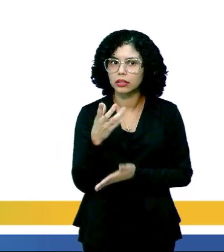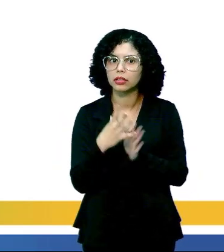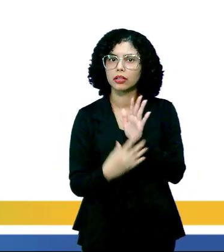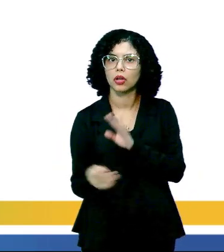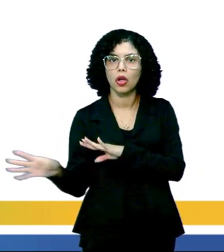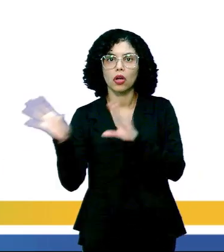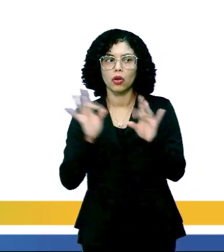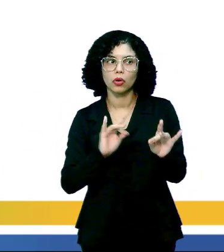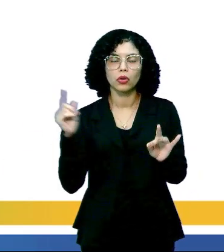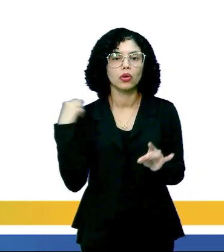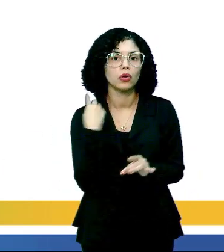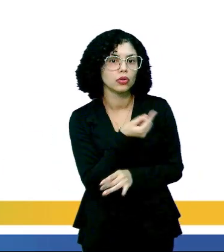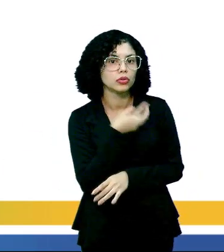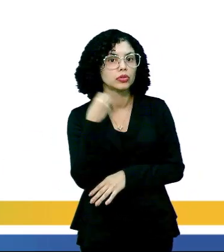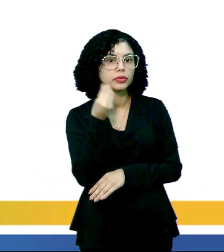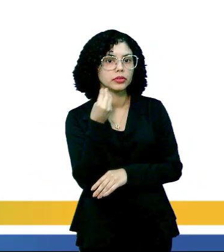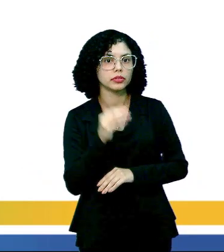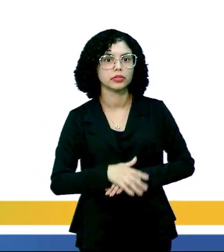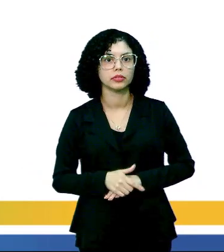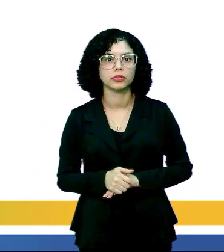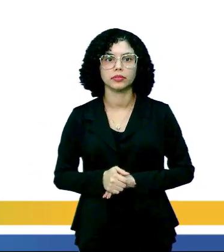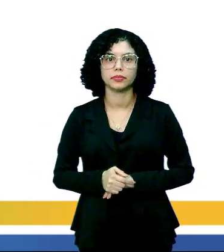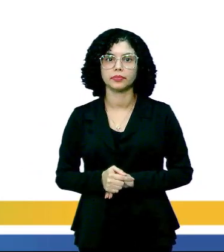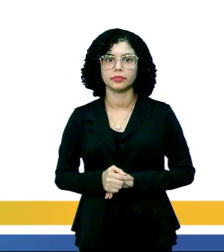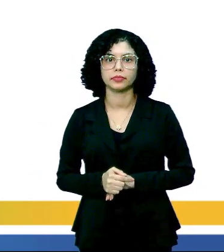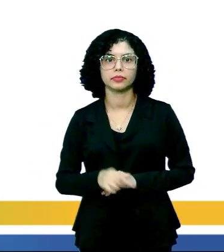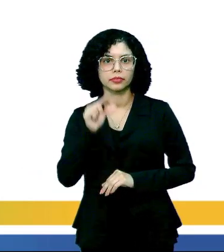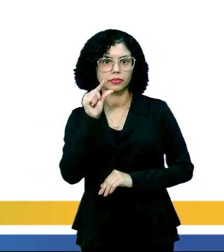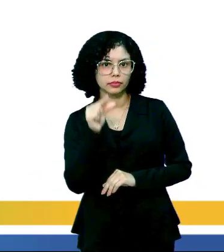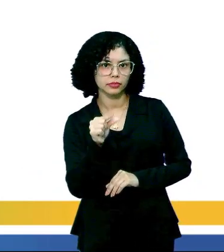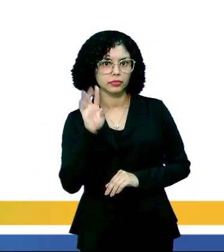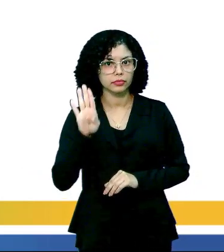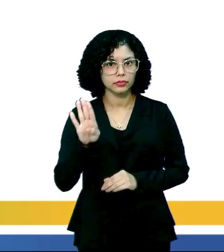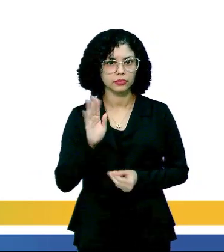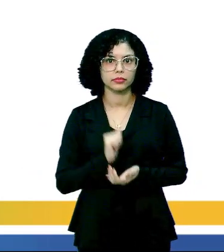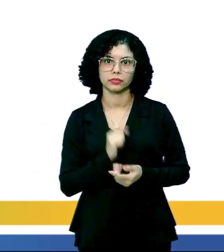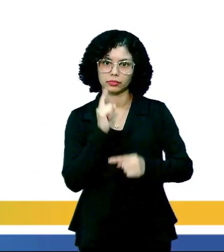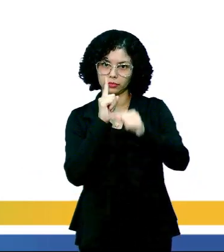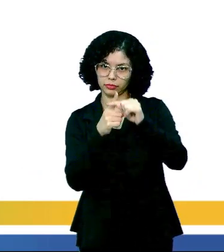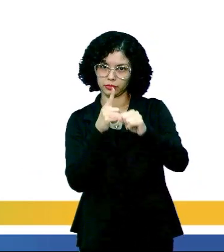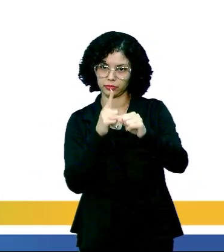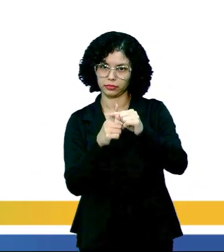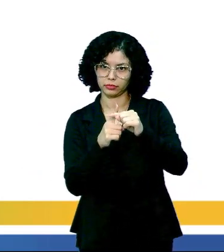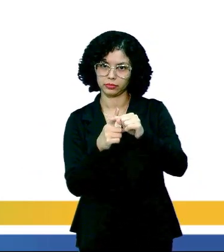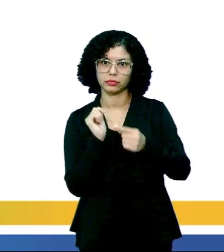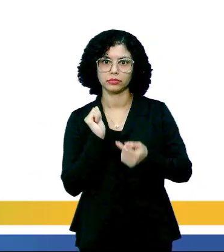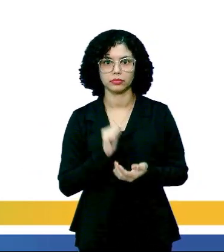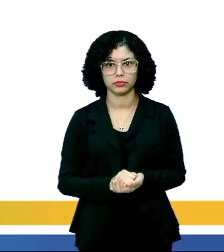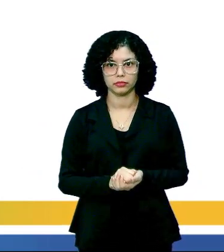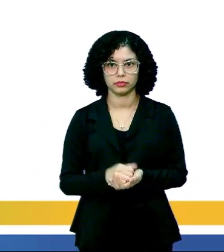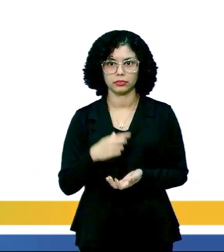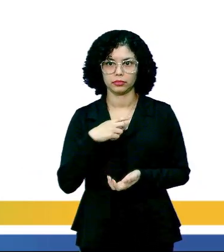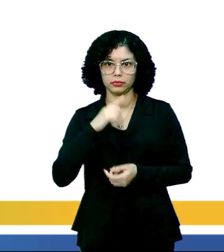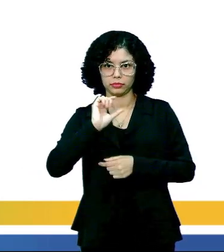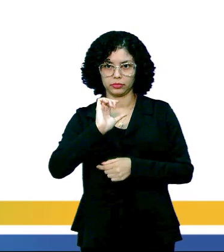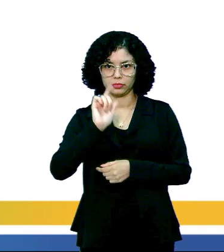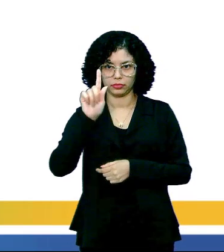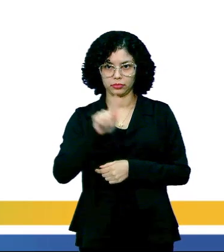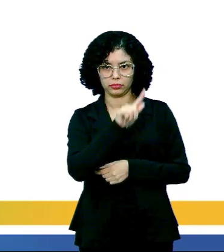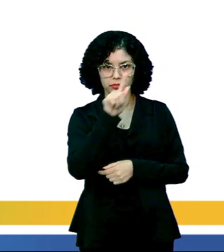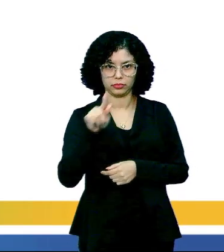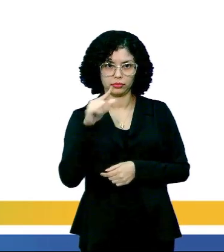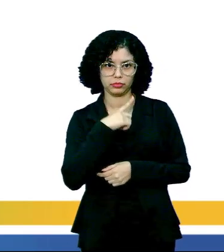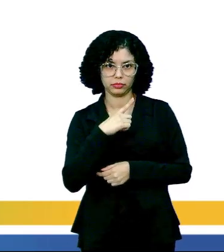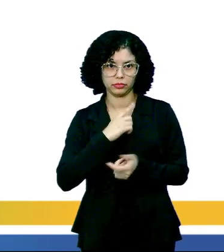e trouxe desse experimento? Letra A. As partículas beta têm carga positiva e as partículas